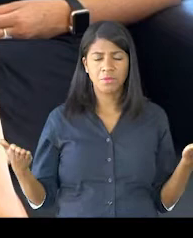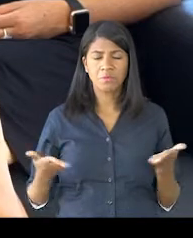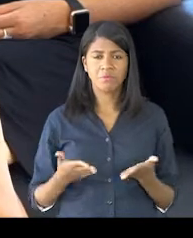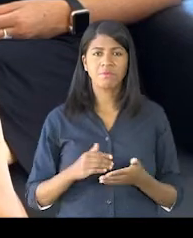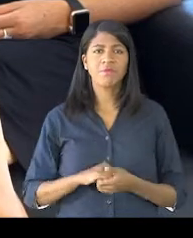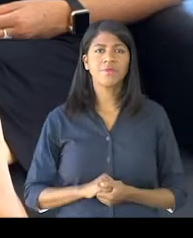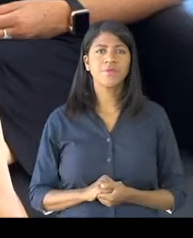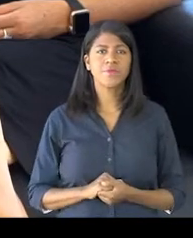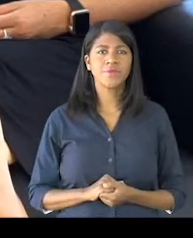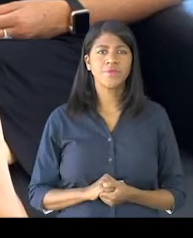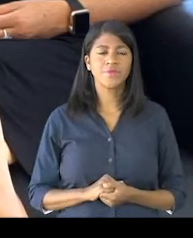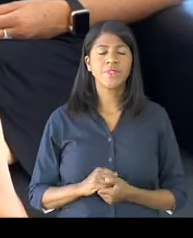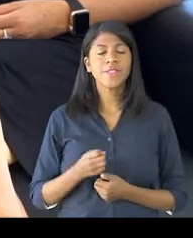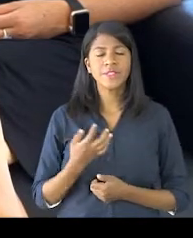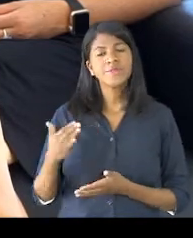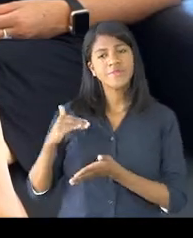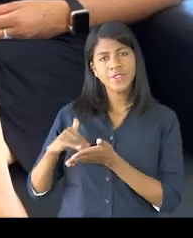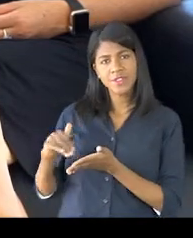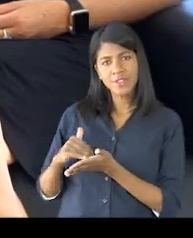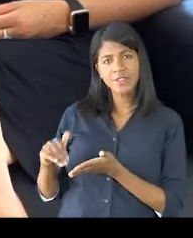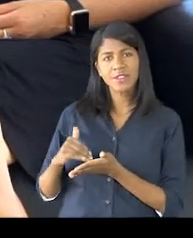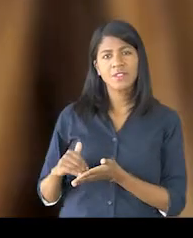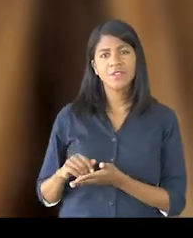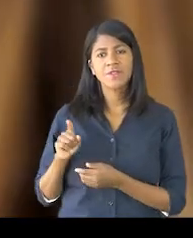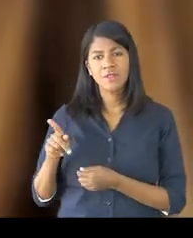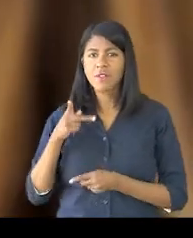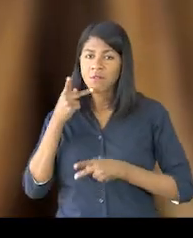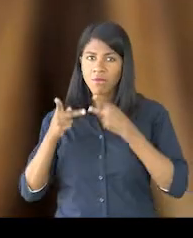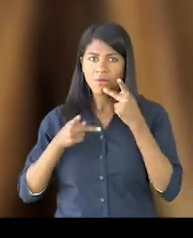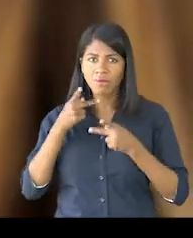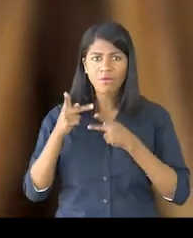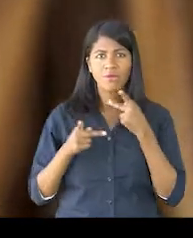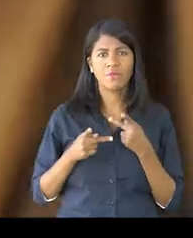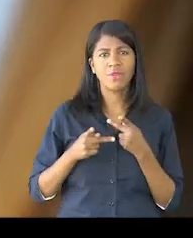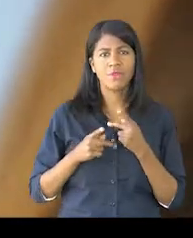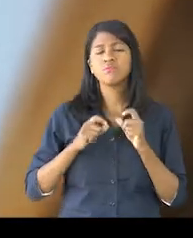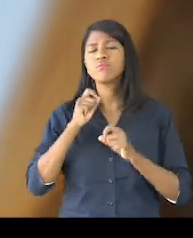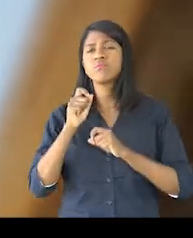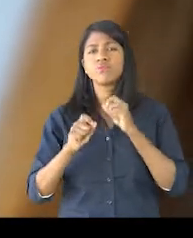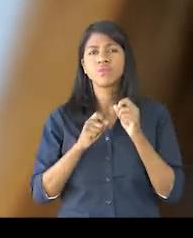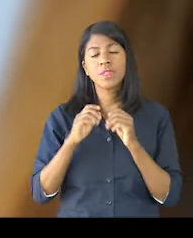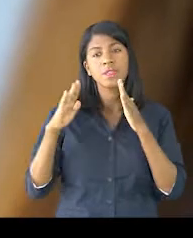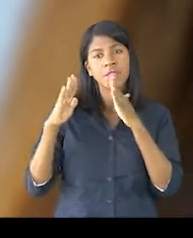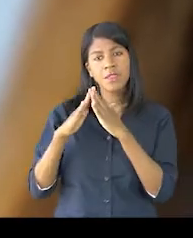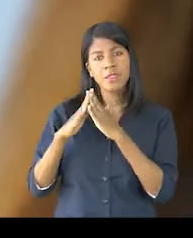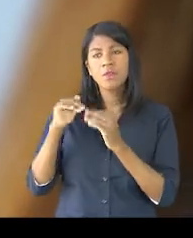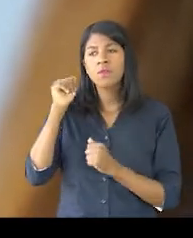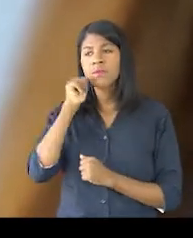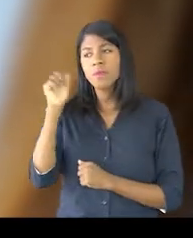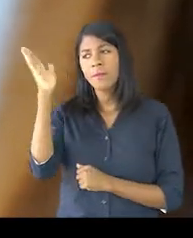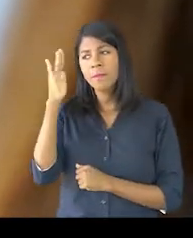biossegurança durante esse programa. Mas, Tatiana, você levantou uma questão fundamental, a